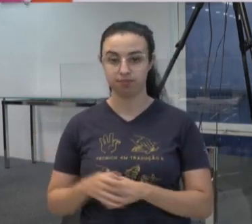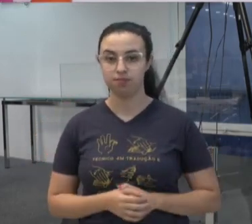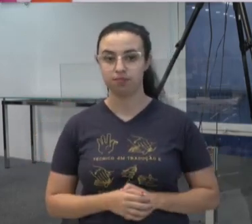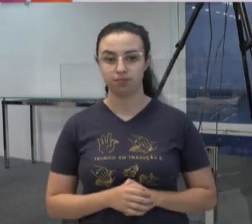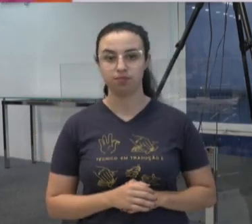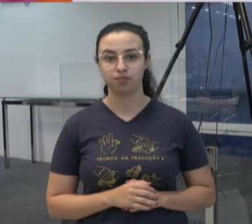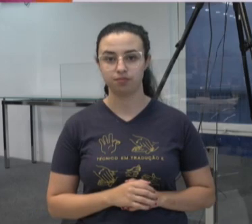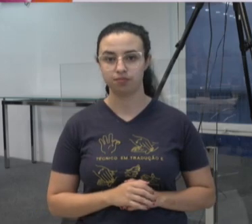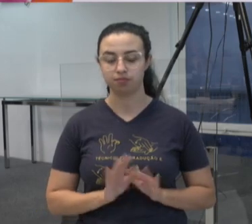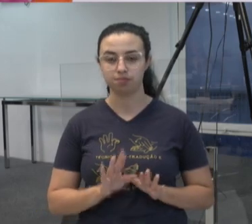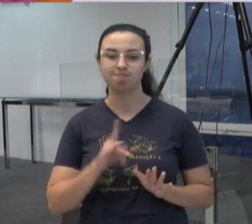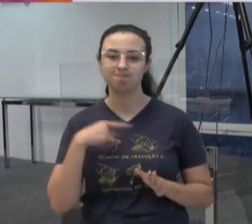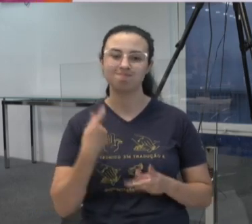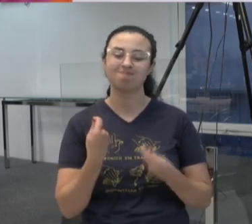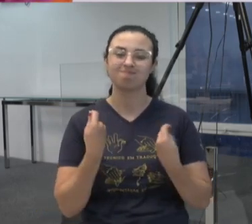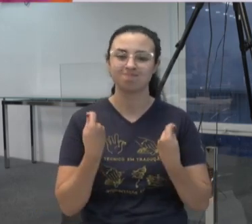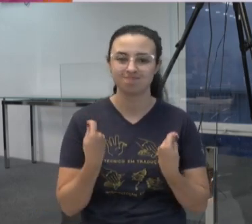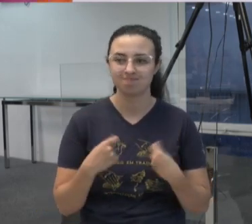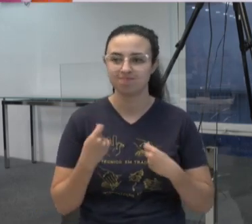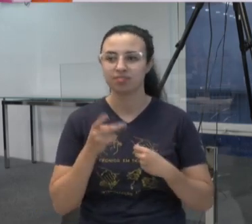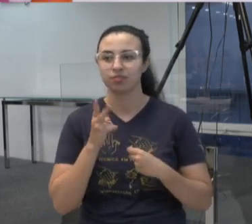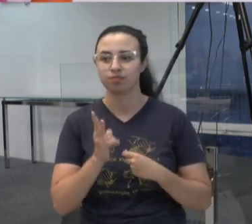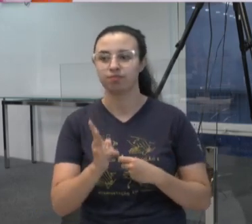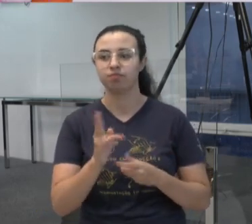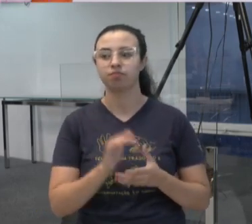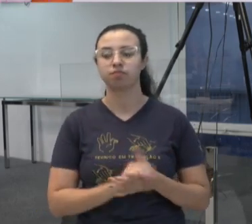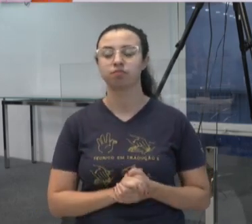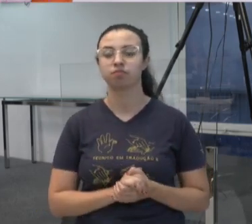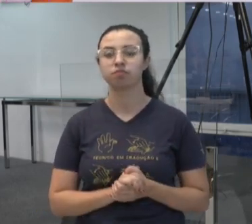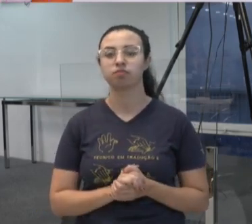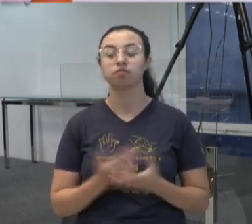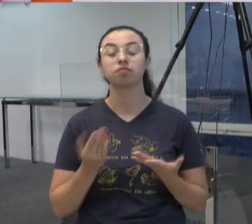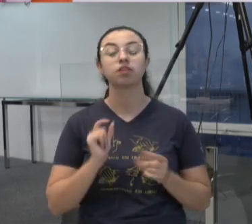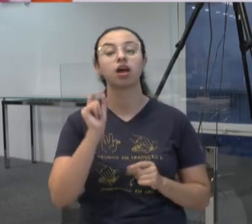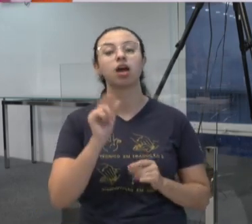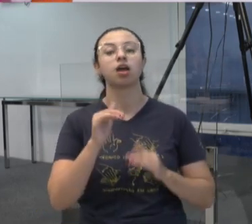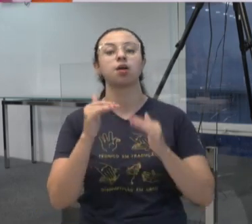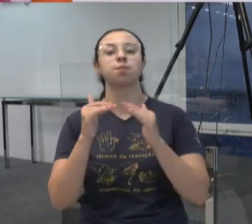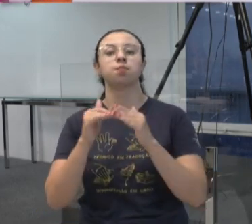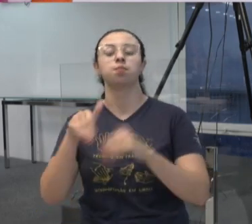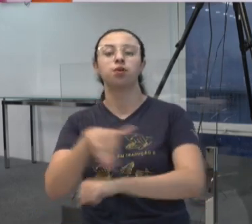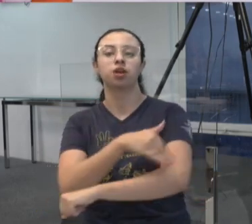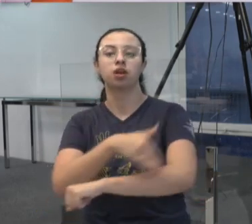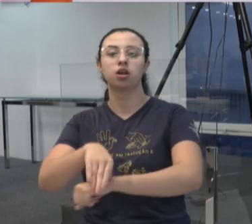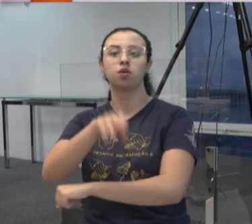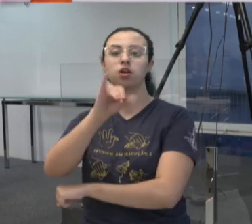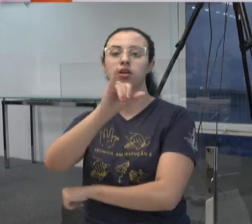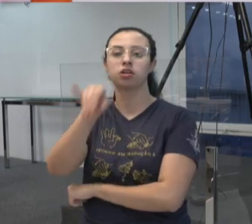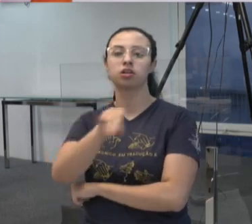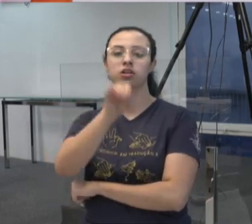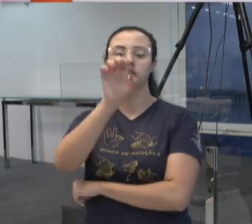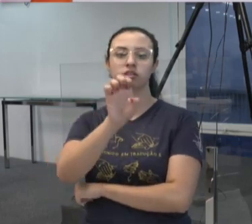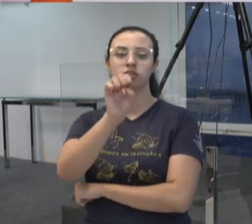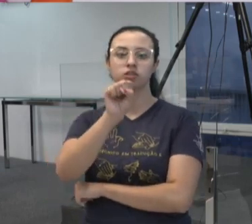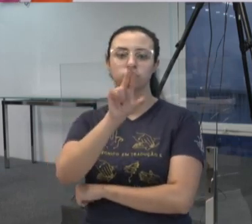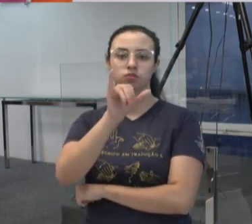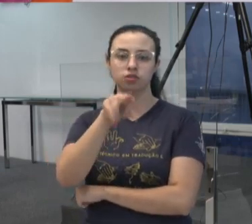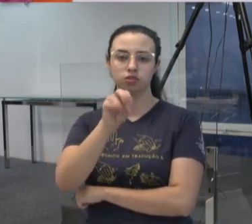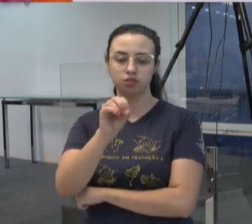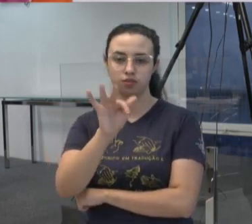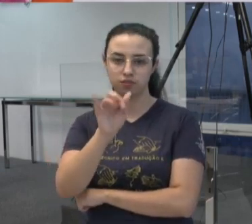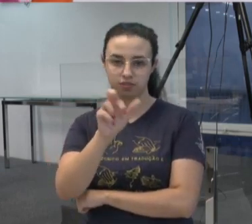tem que continuar, né? Eu quero dirigir agora os moradores da rua Jesuíno Ferreira, lá no bairro Padoçaco, onde a